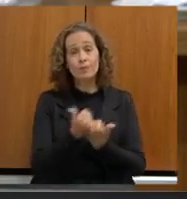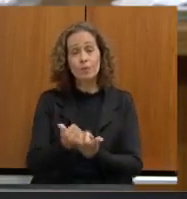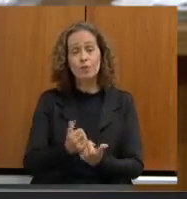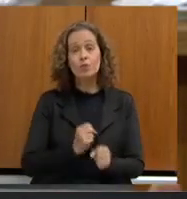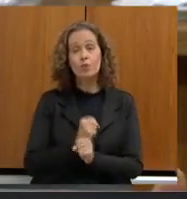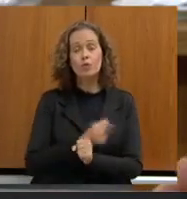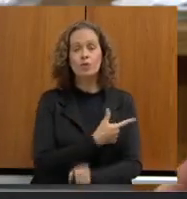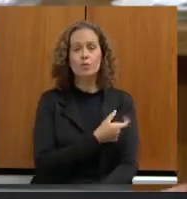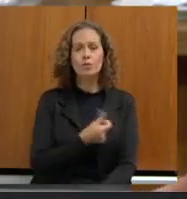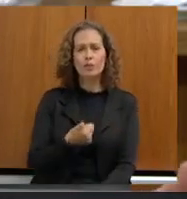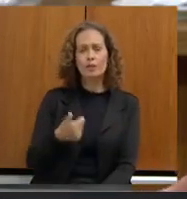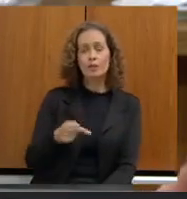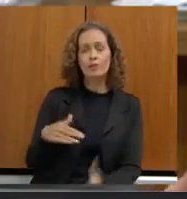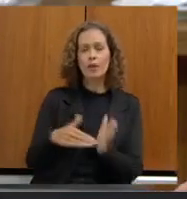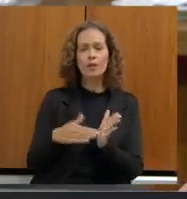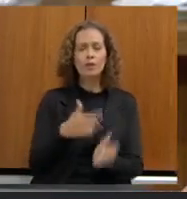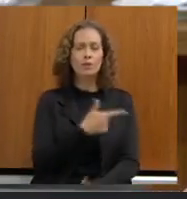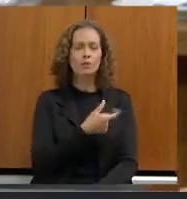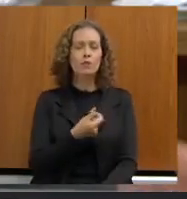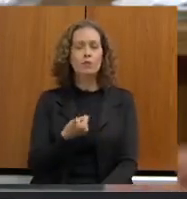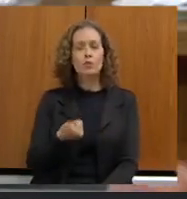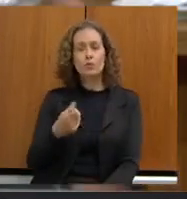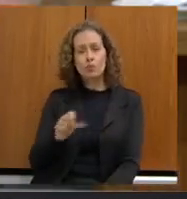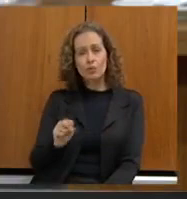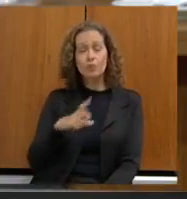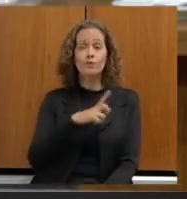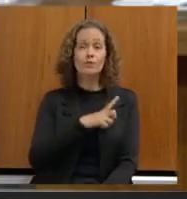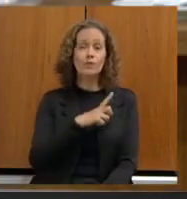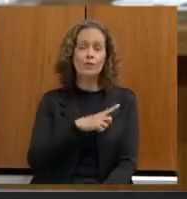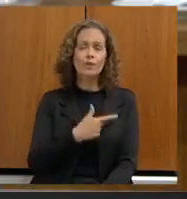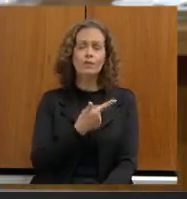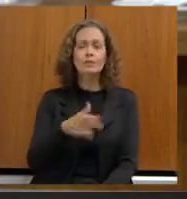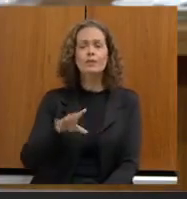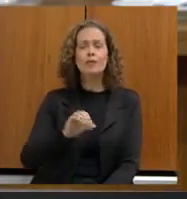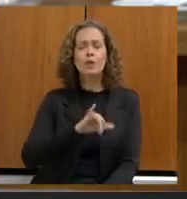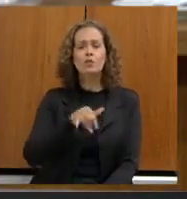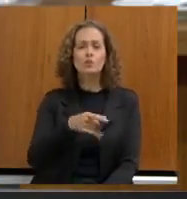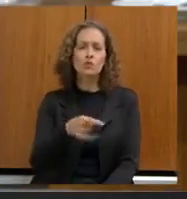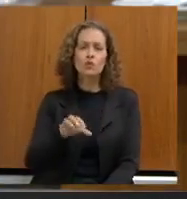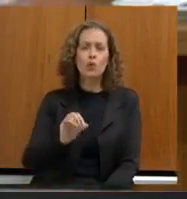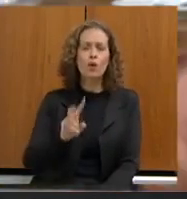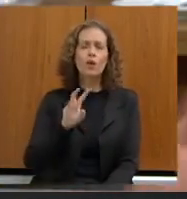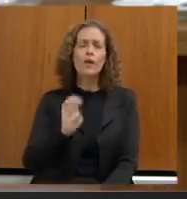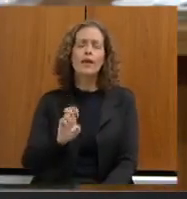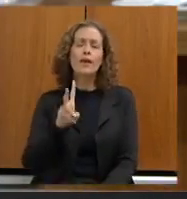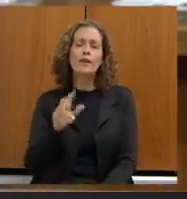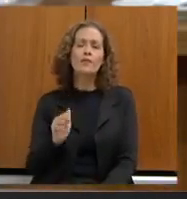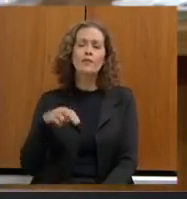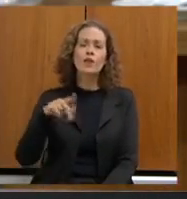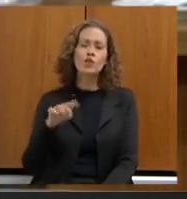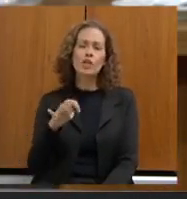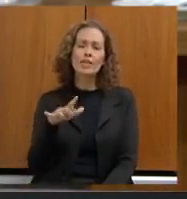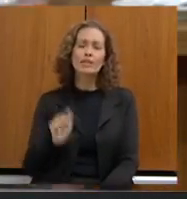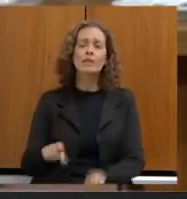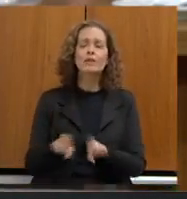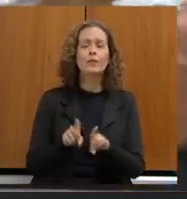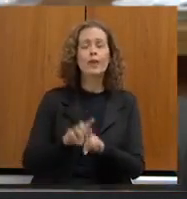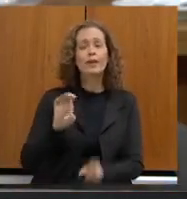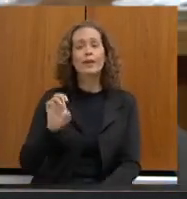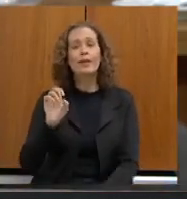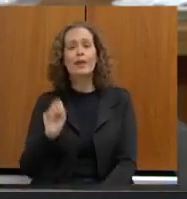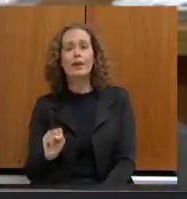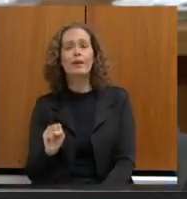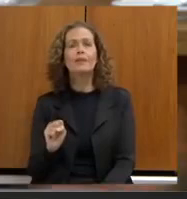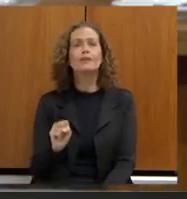2017/18 tivéssemos aí as unidades de São João Evangelista e de Resplendor nós estaremos trabalhando agora para